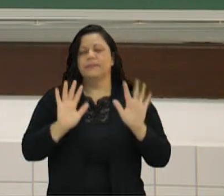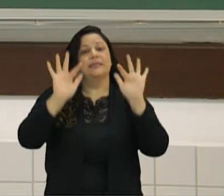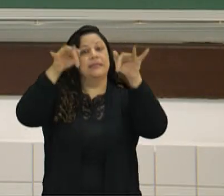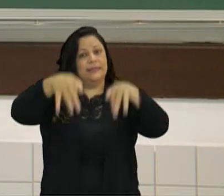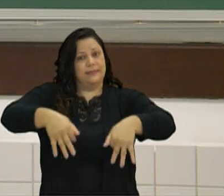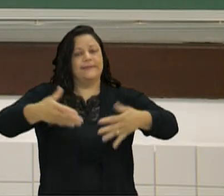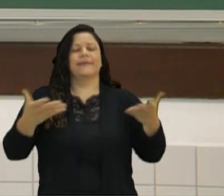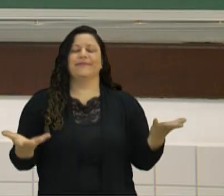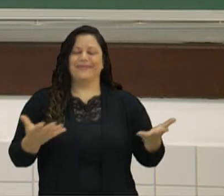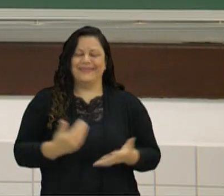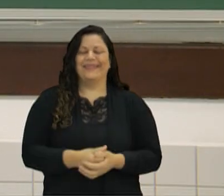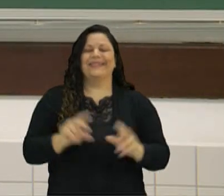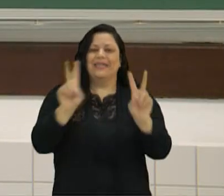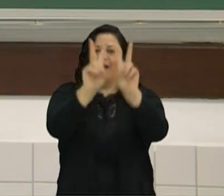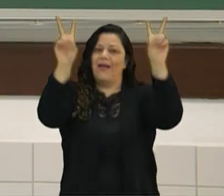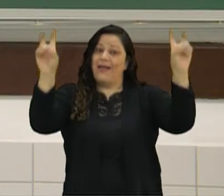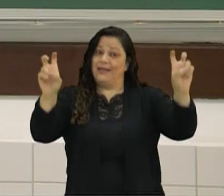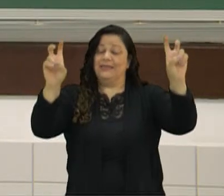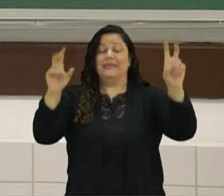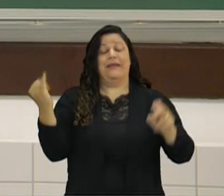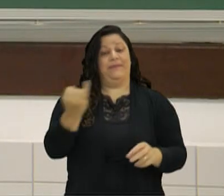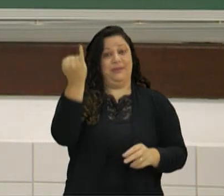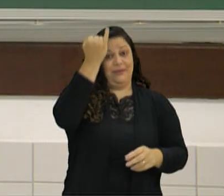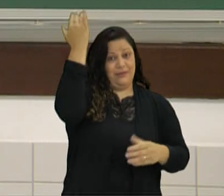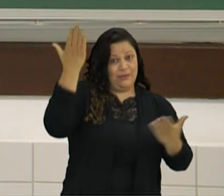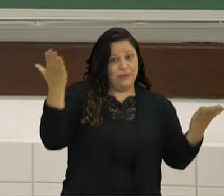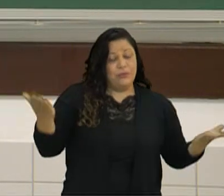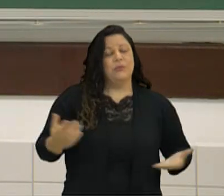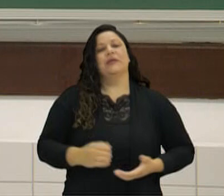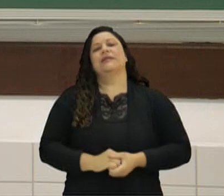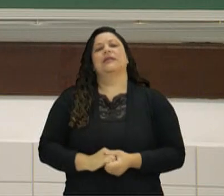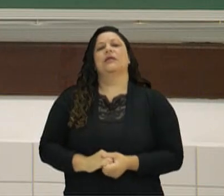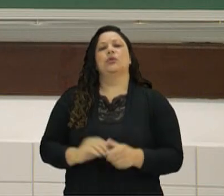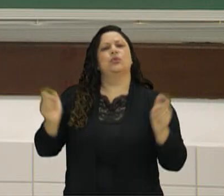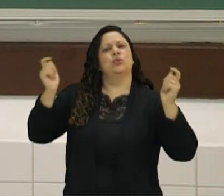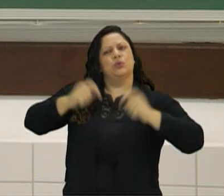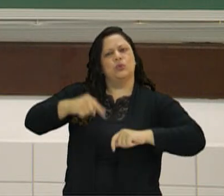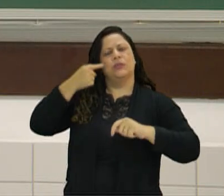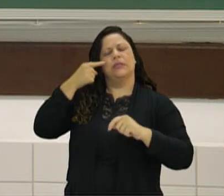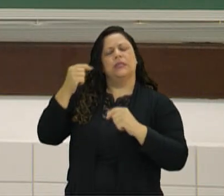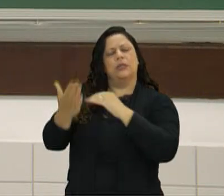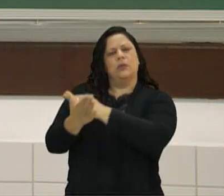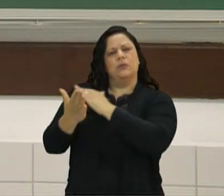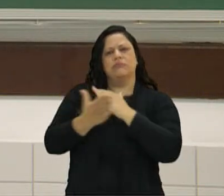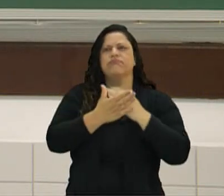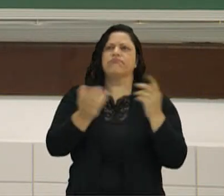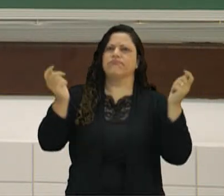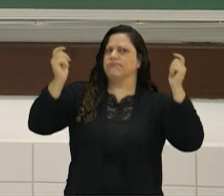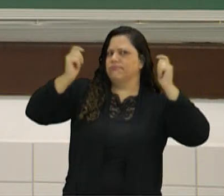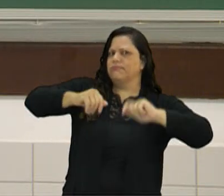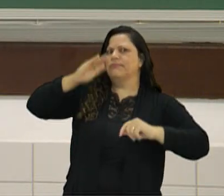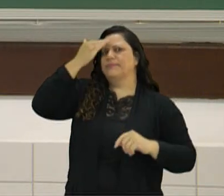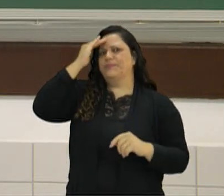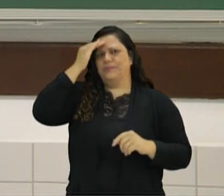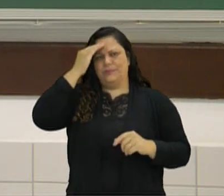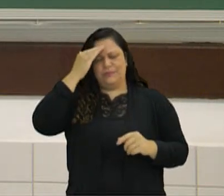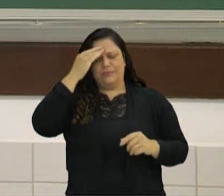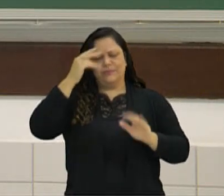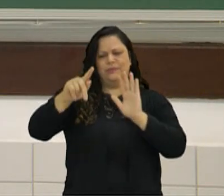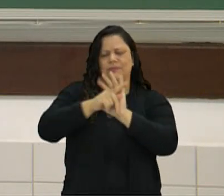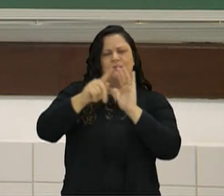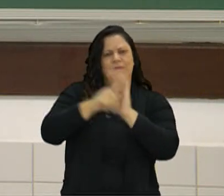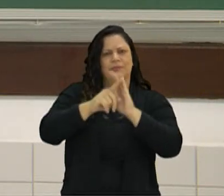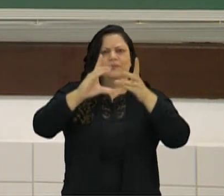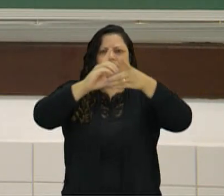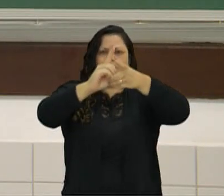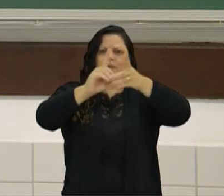finaliza, então, esse tema tão importante que nos dá instrumentos para compreender a nossa própria